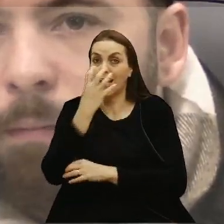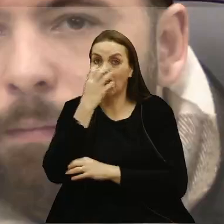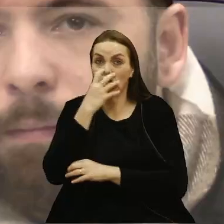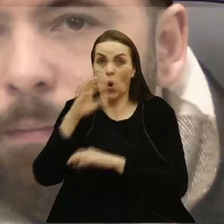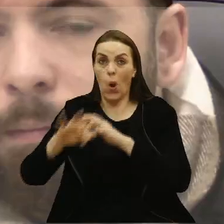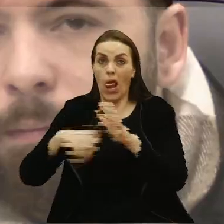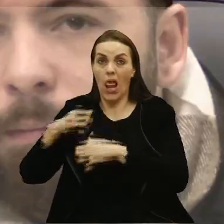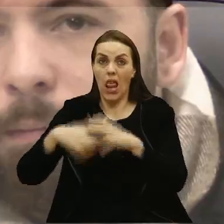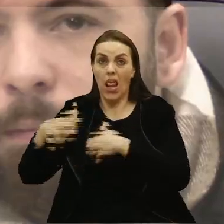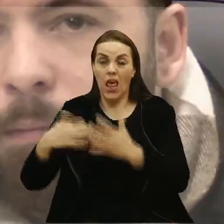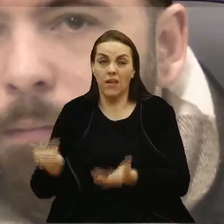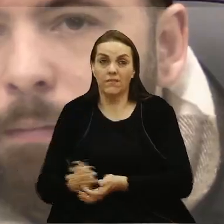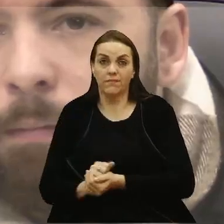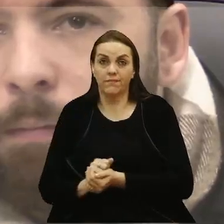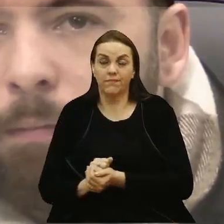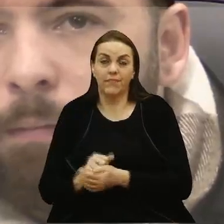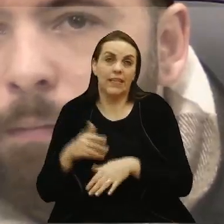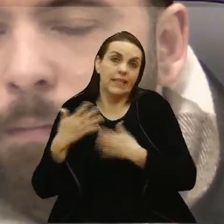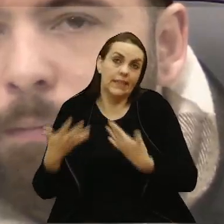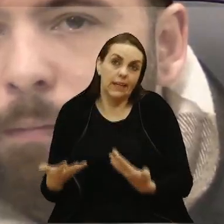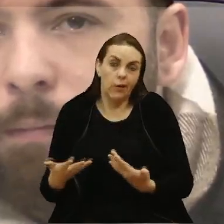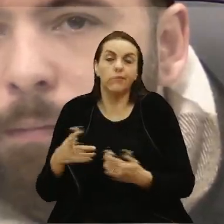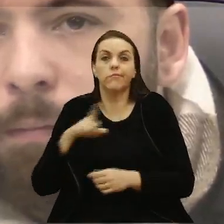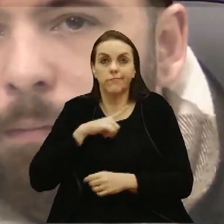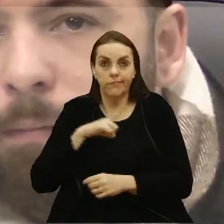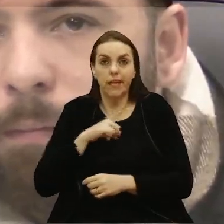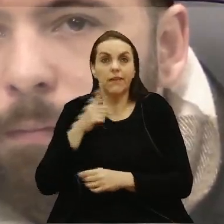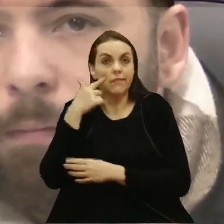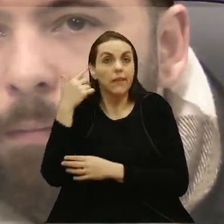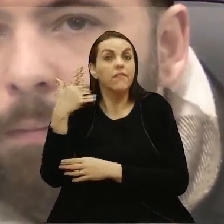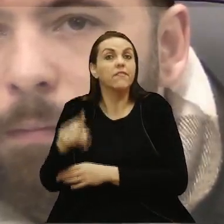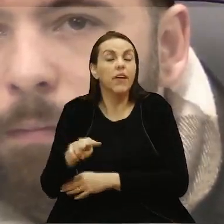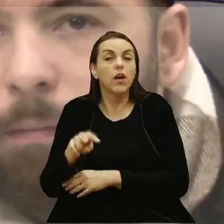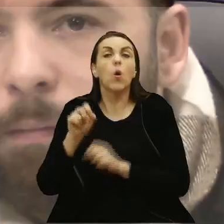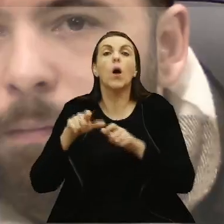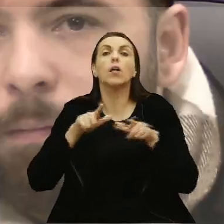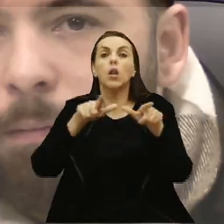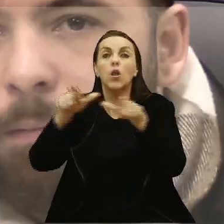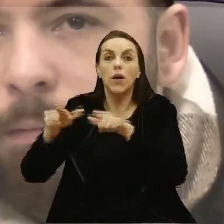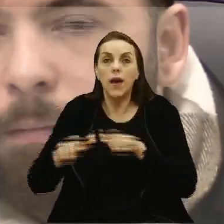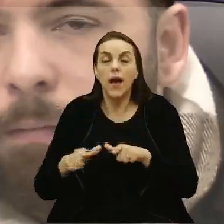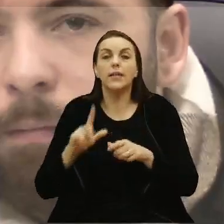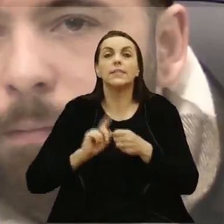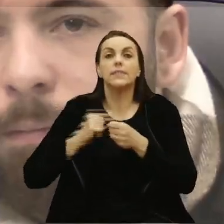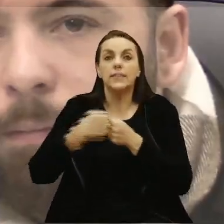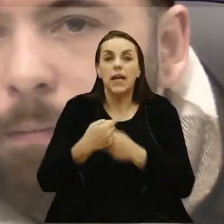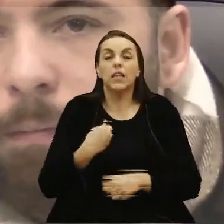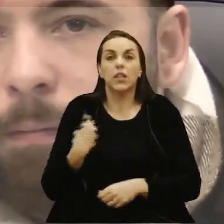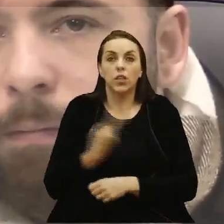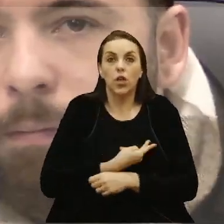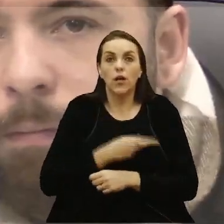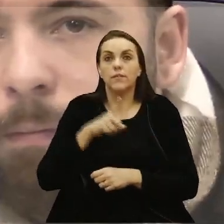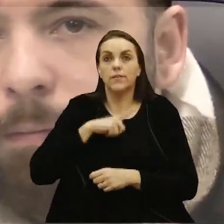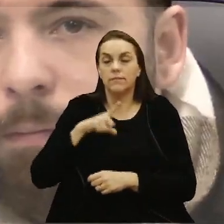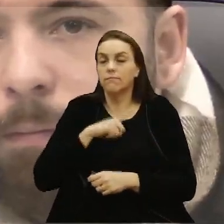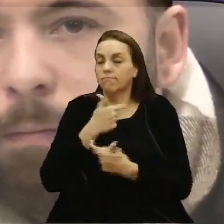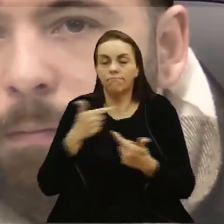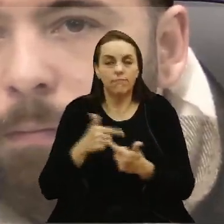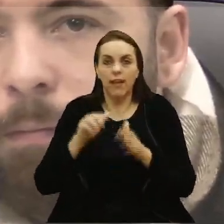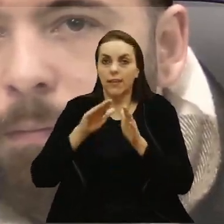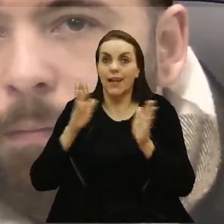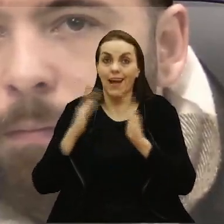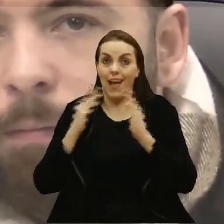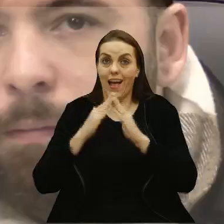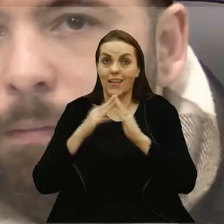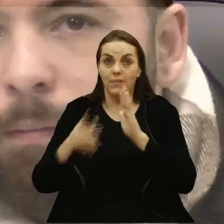fazem aquele tendel. Então, a gente tem que verificar quantos locais na nossa cidade de praças públicas que não tem uma lixeira. Lá